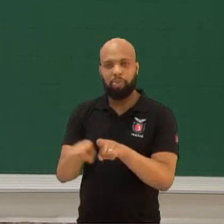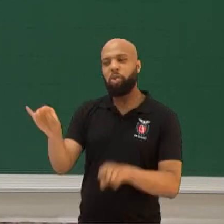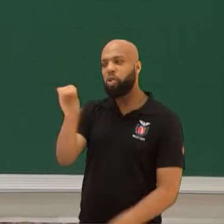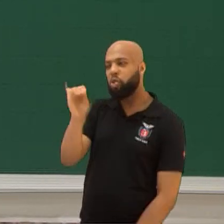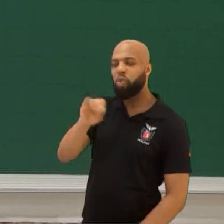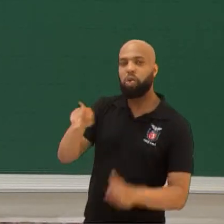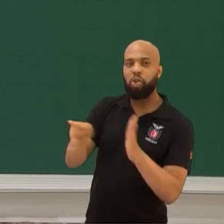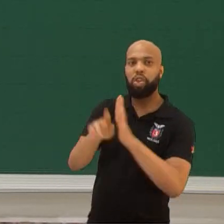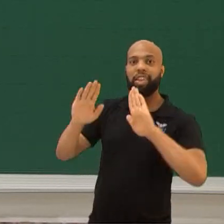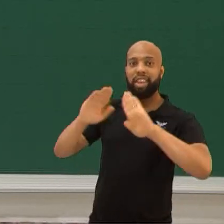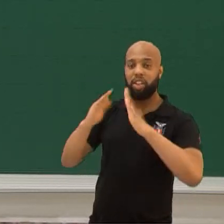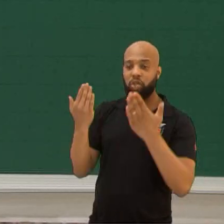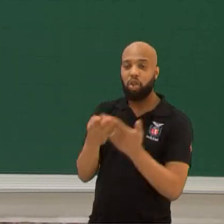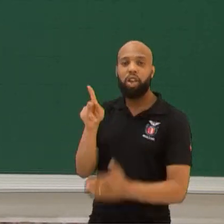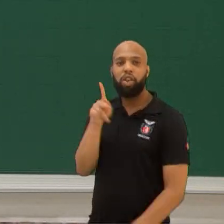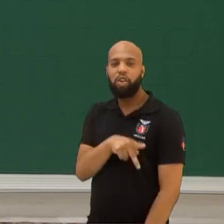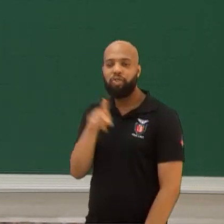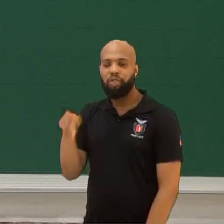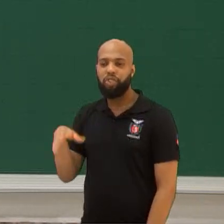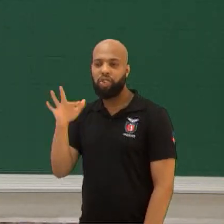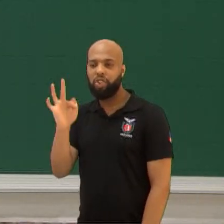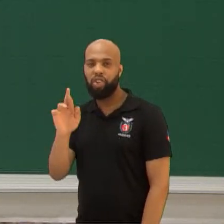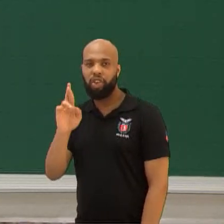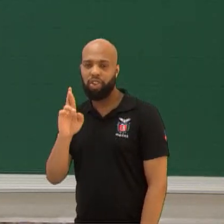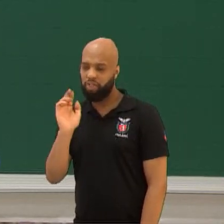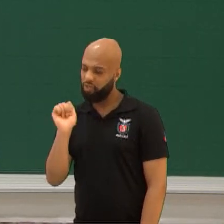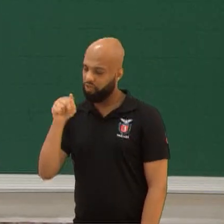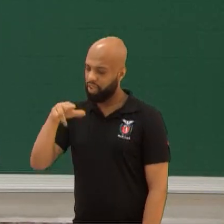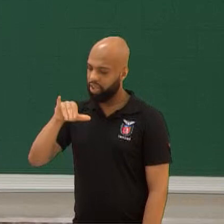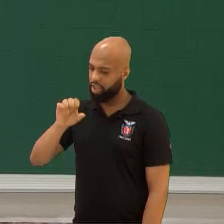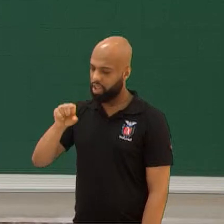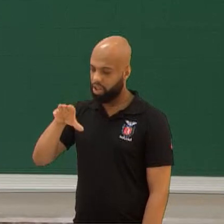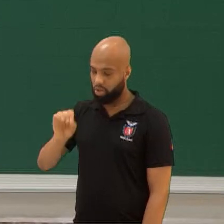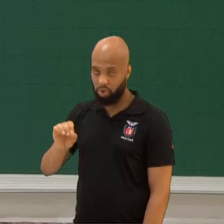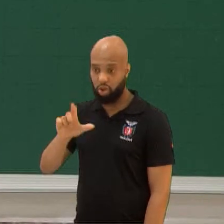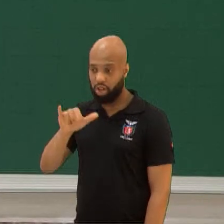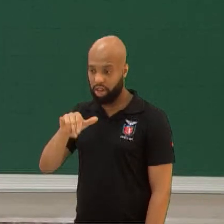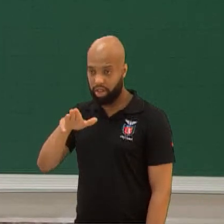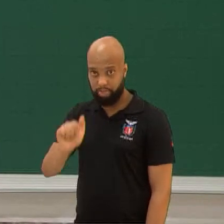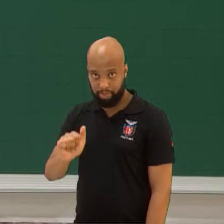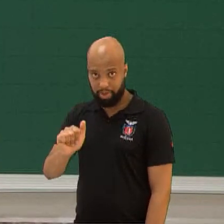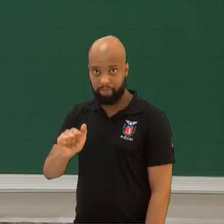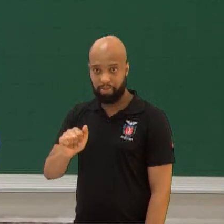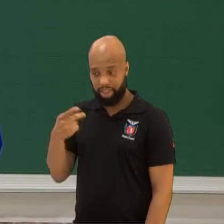para a escola Professor Francisco Lima da Silva, Paraná.